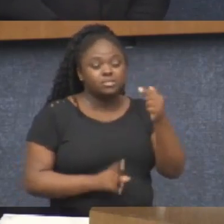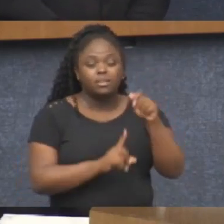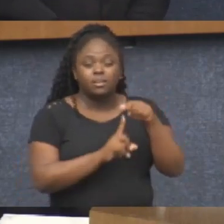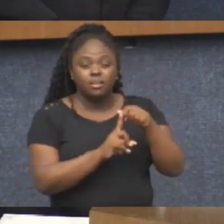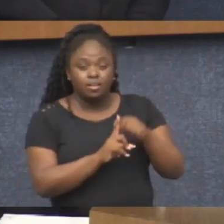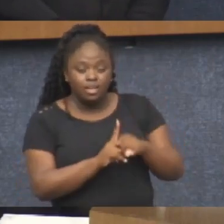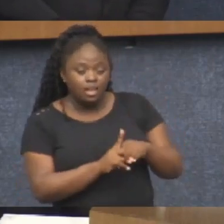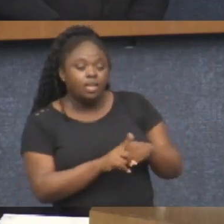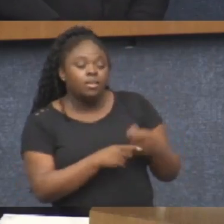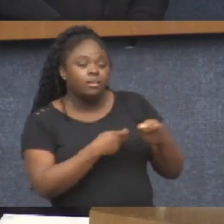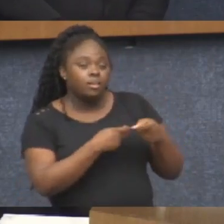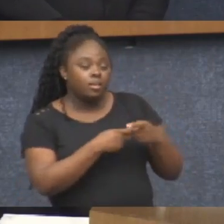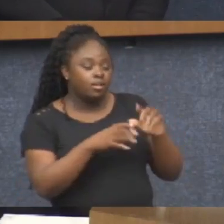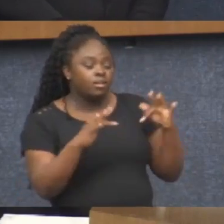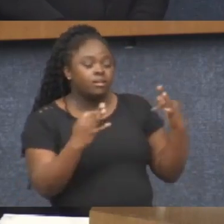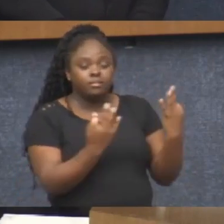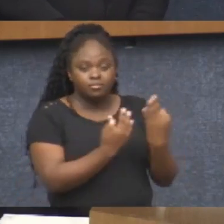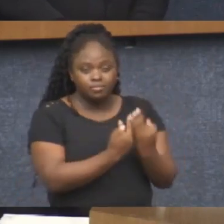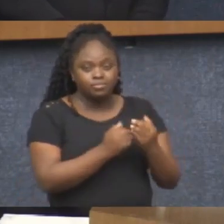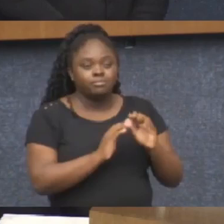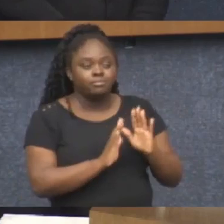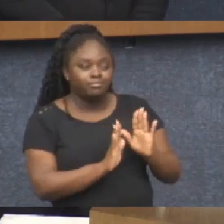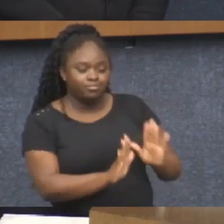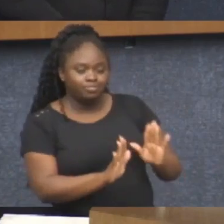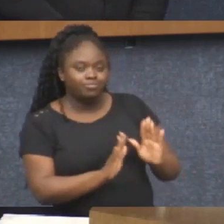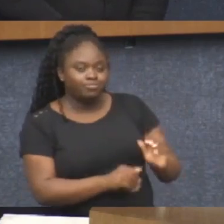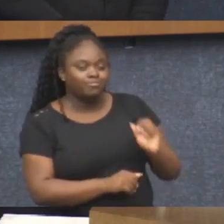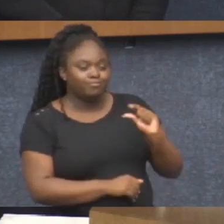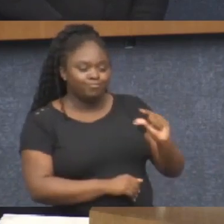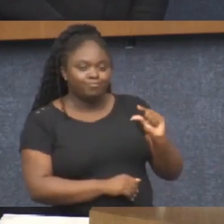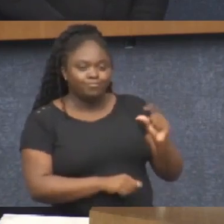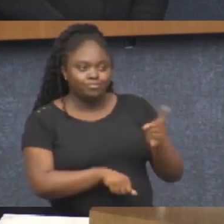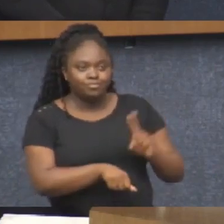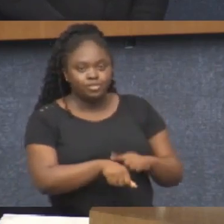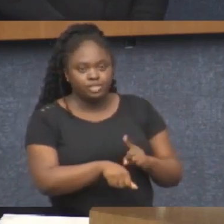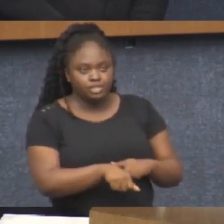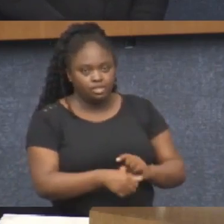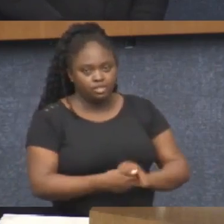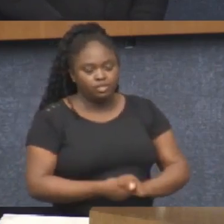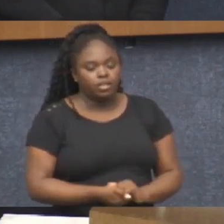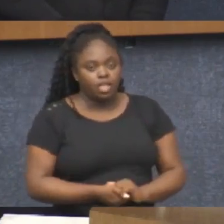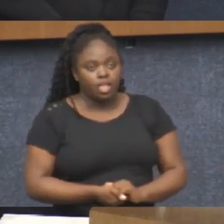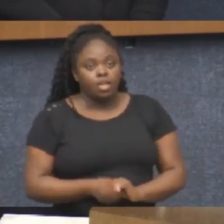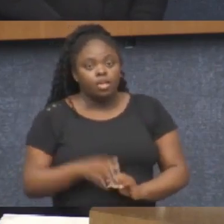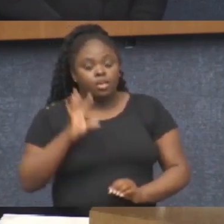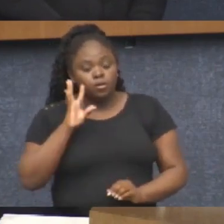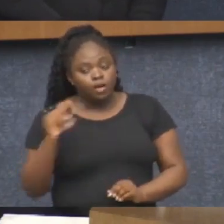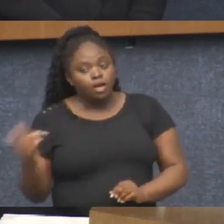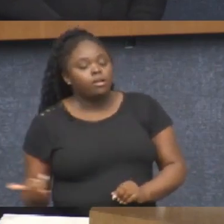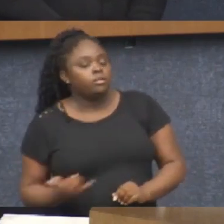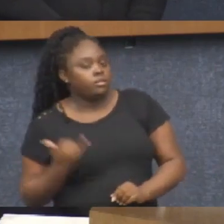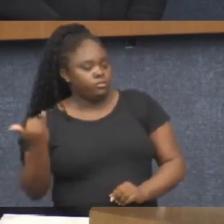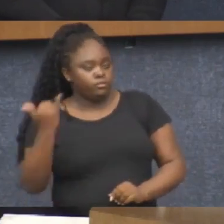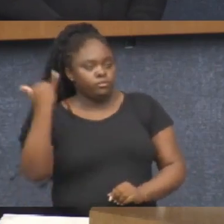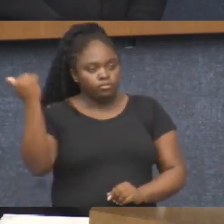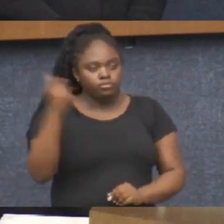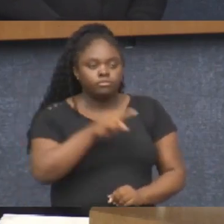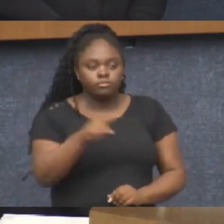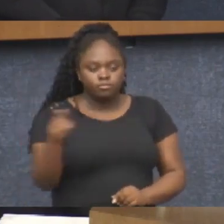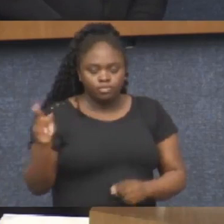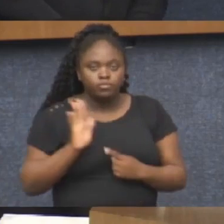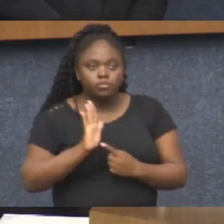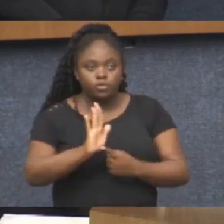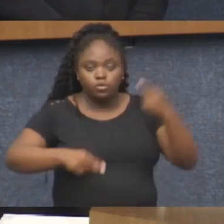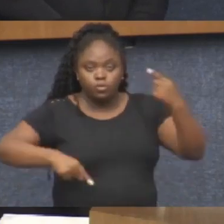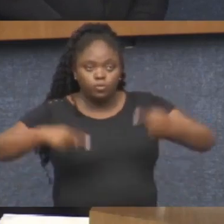né, que são os médicos de família que ficam menos tempo, né? E aí eu acho que é realmente relevante isso que vocês trazem